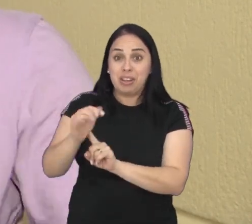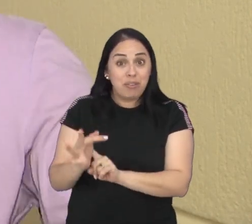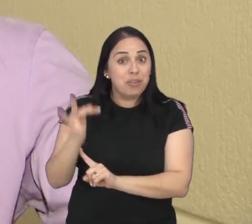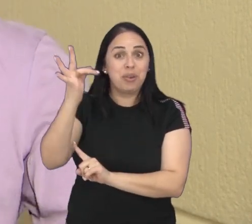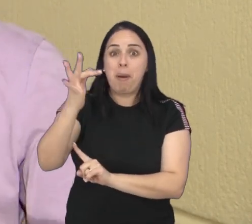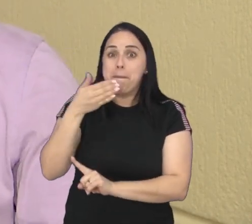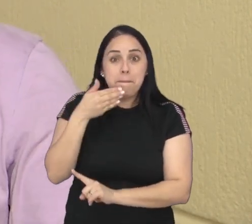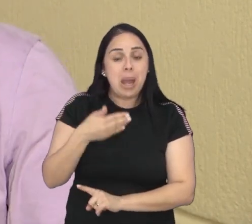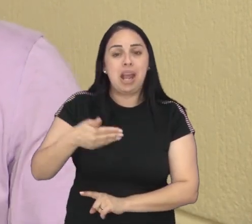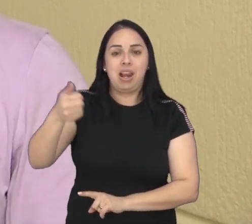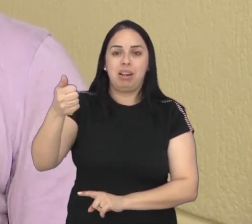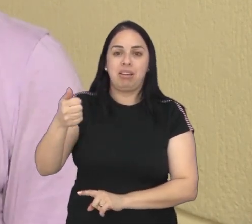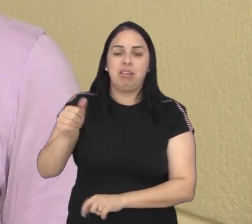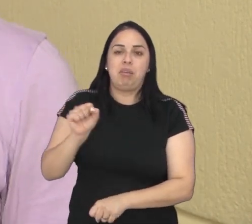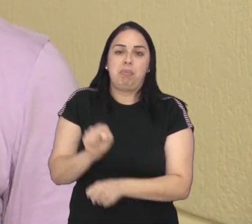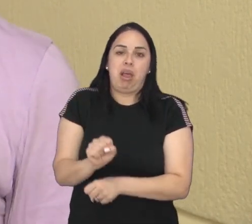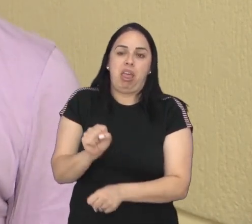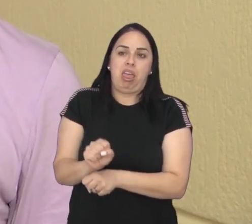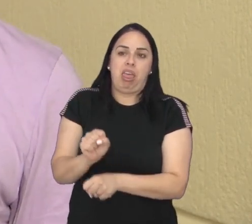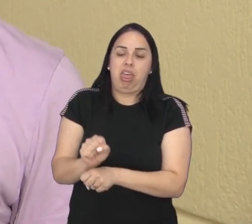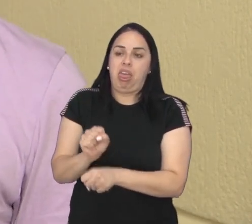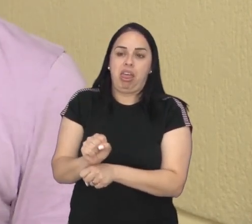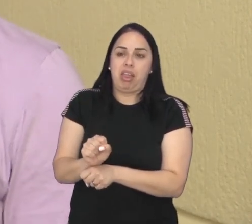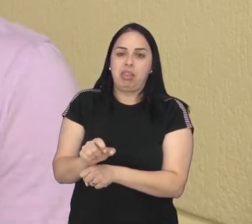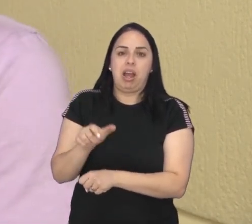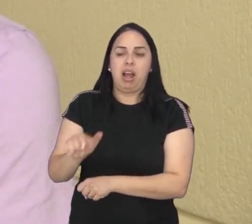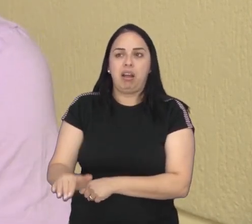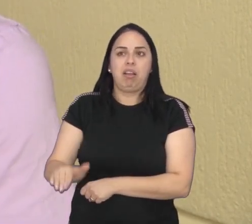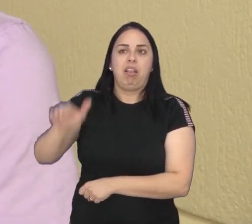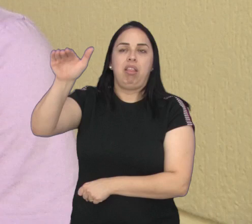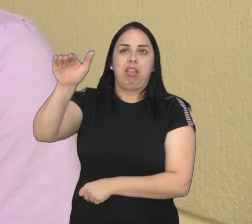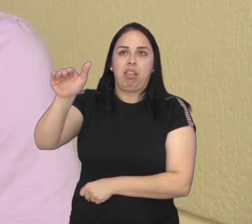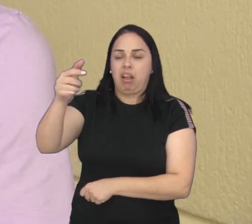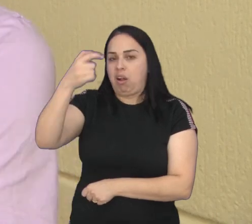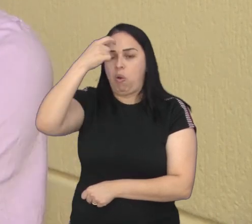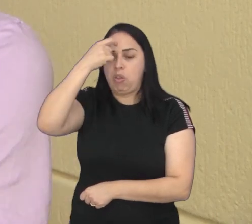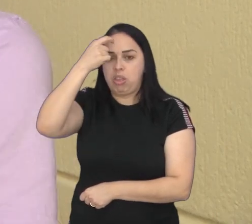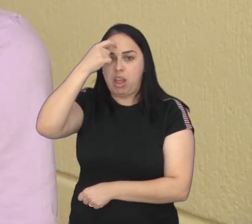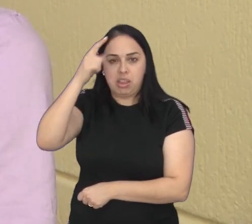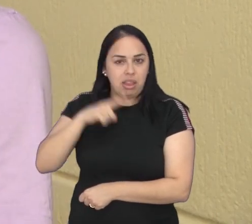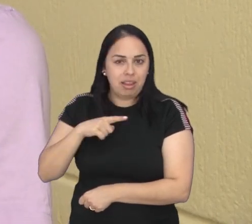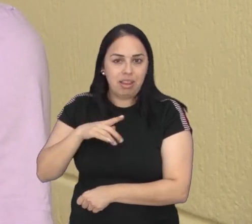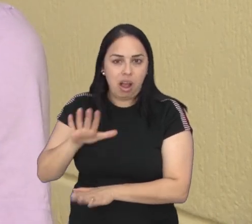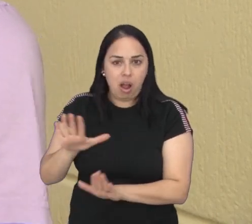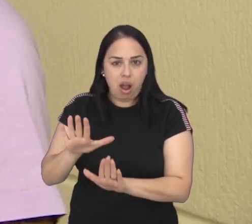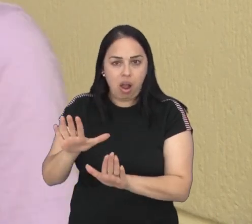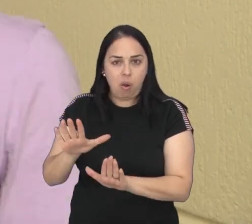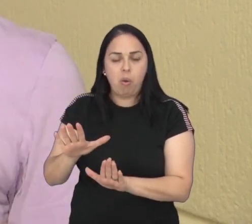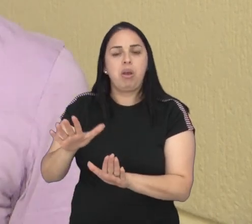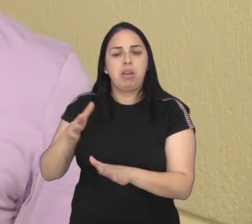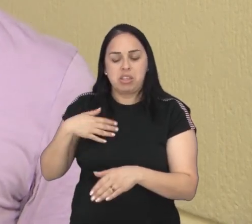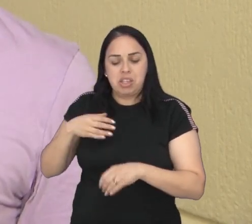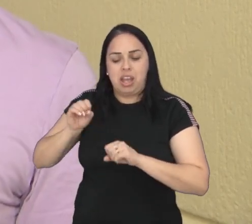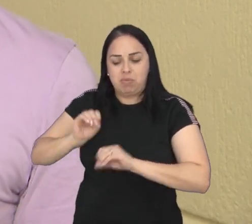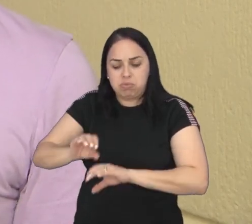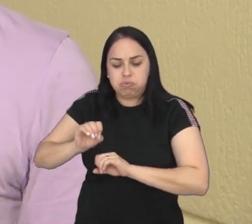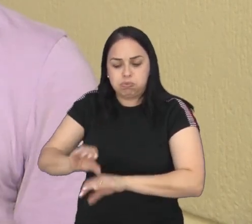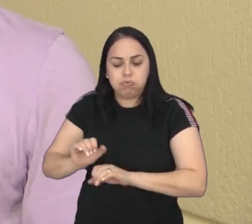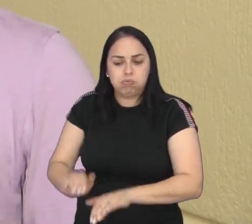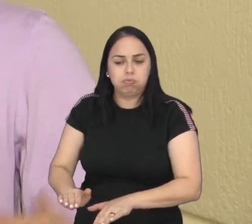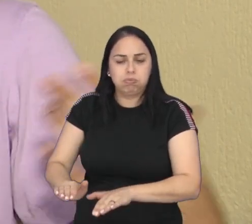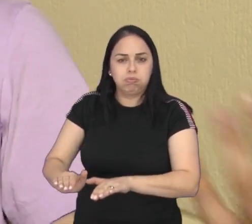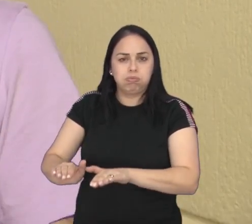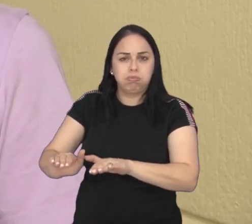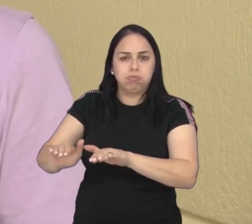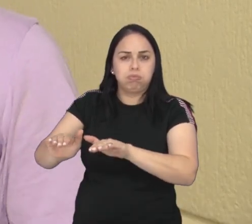ser a sociedade no futuro. Porque a gente não vai precisar esperar que esse indivíduo ganhe consciência sobre a cidadania de forma natural, como